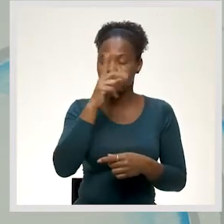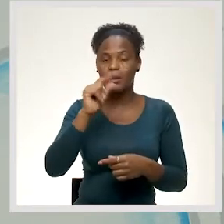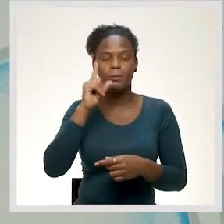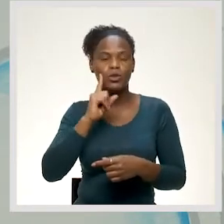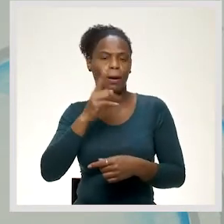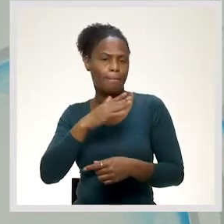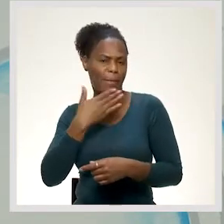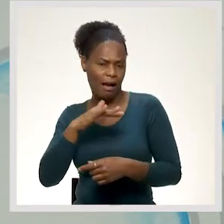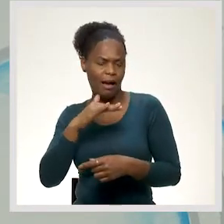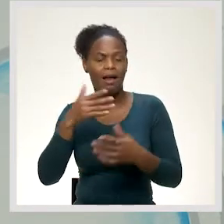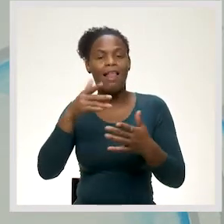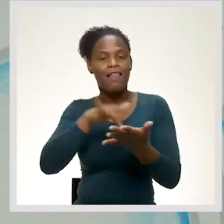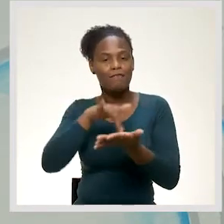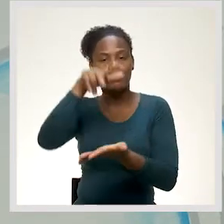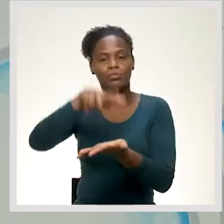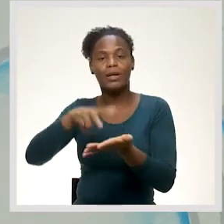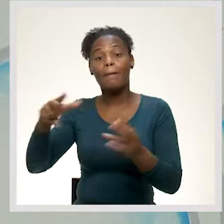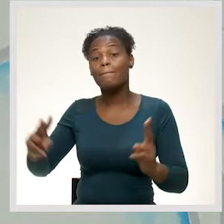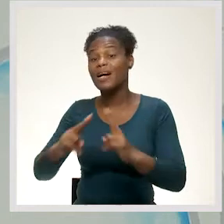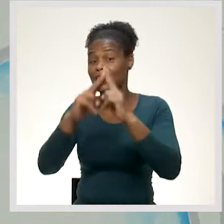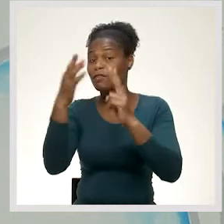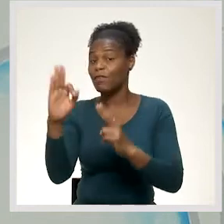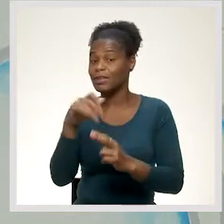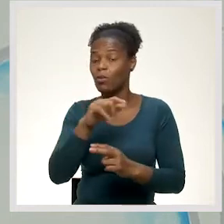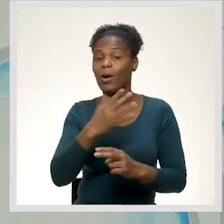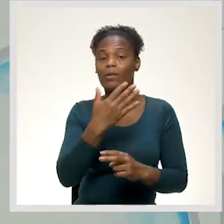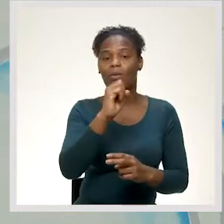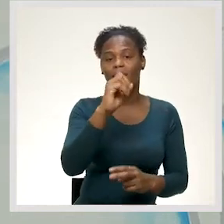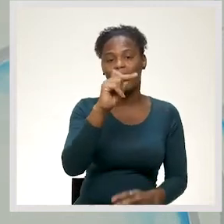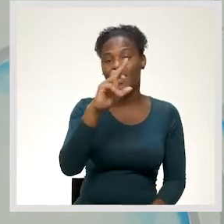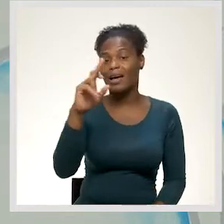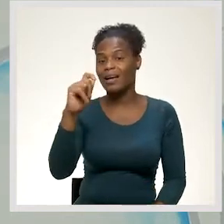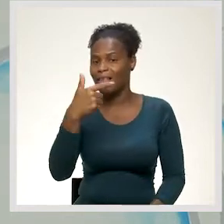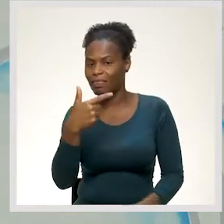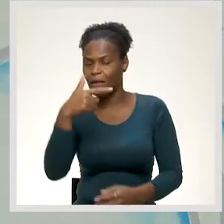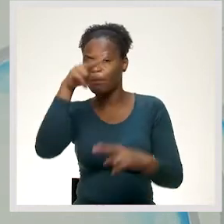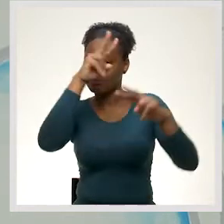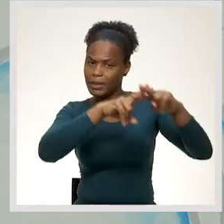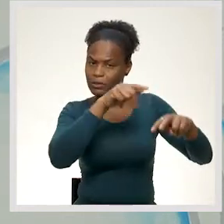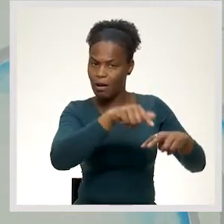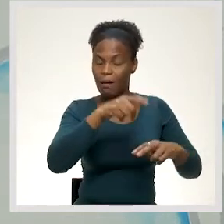em Paris, quando o Garrett estava exilado nesse país.